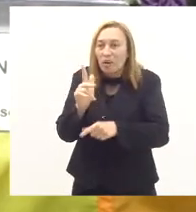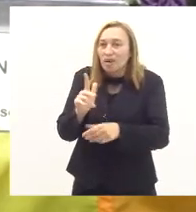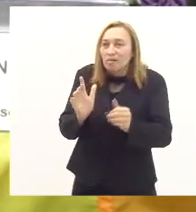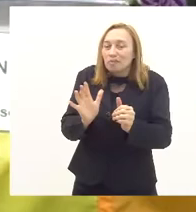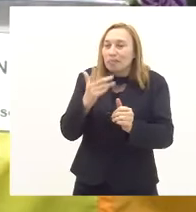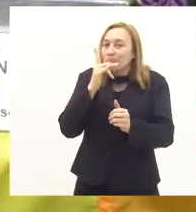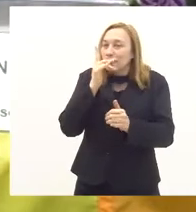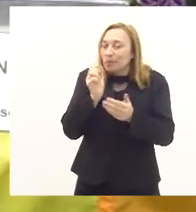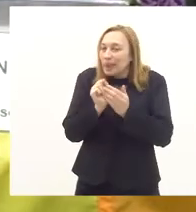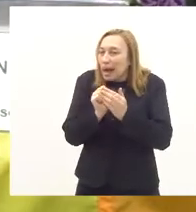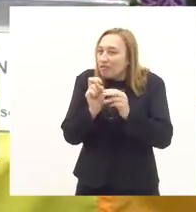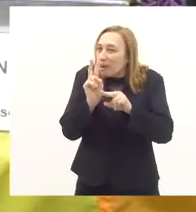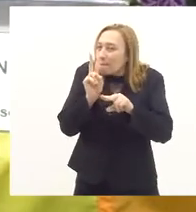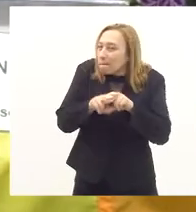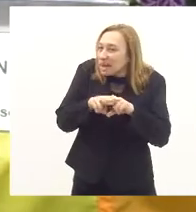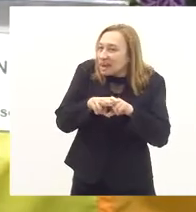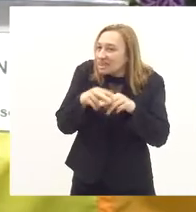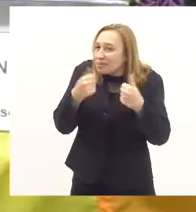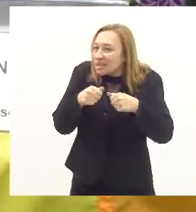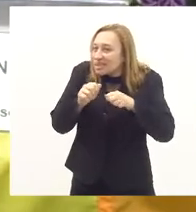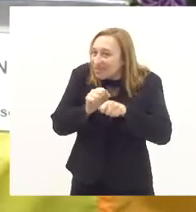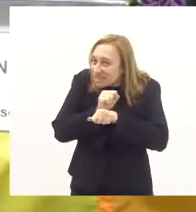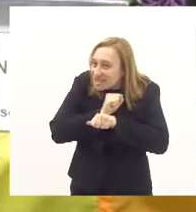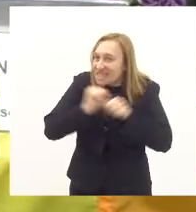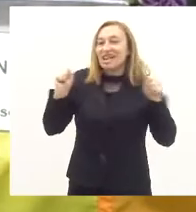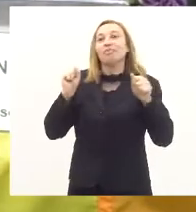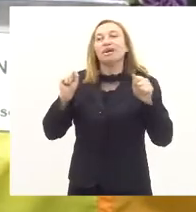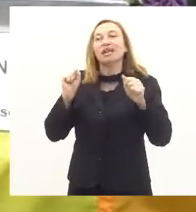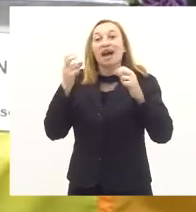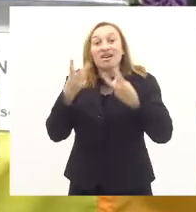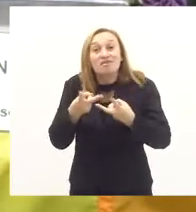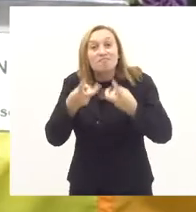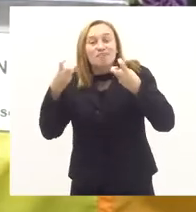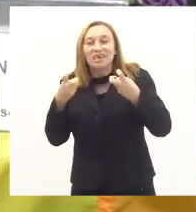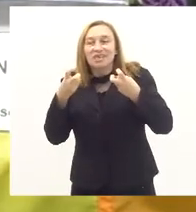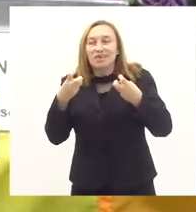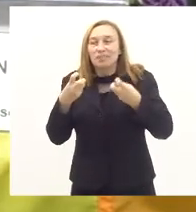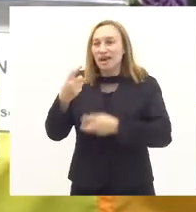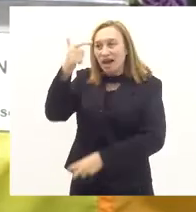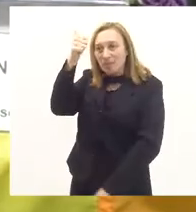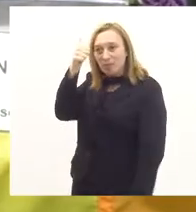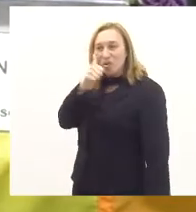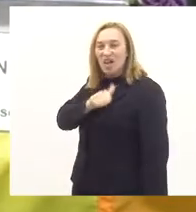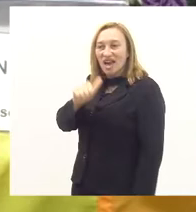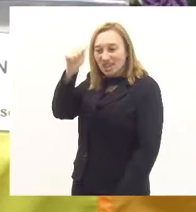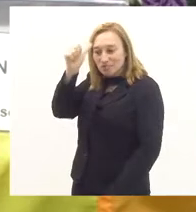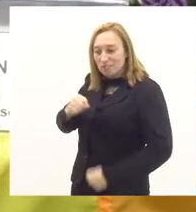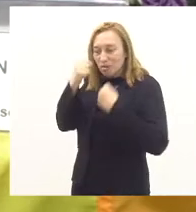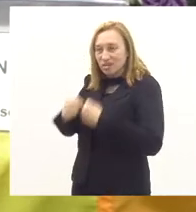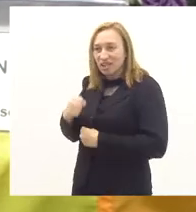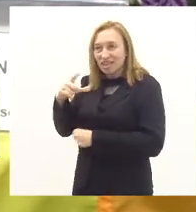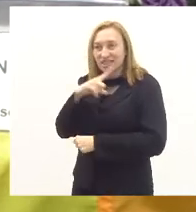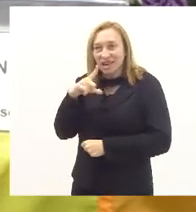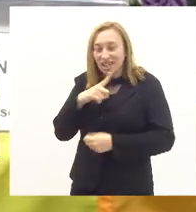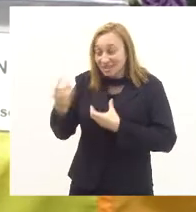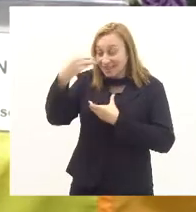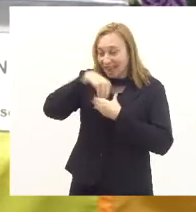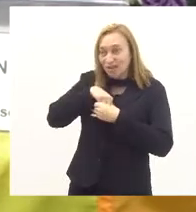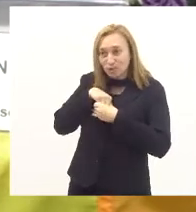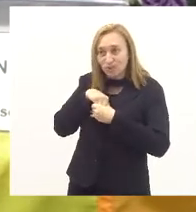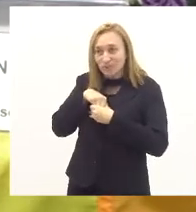casulo, que precisava se desabrochar e perceber a plenitude da mulher poderosa que ela tinha dentro